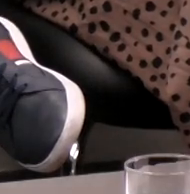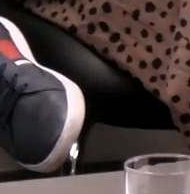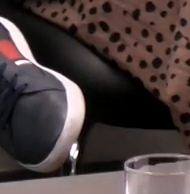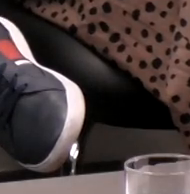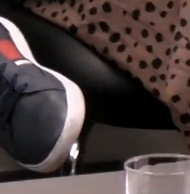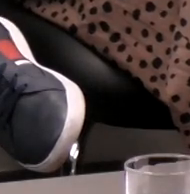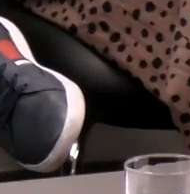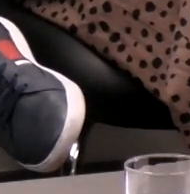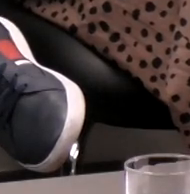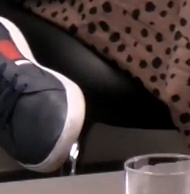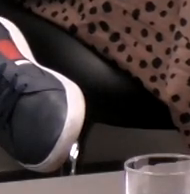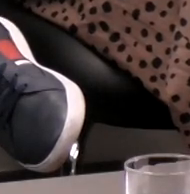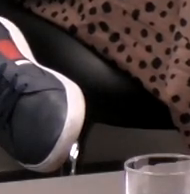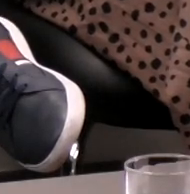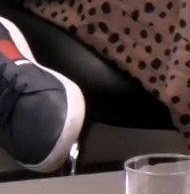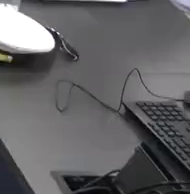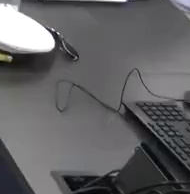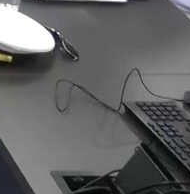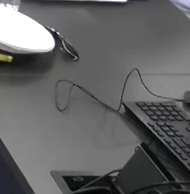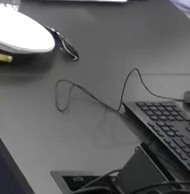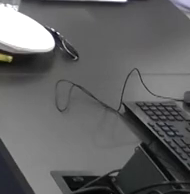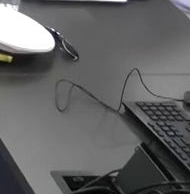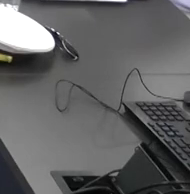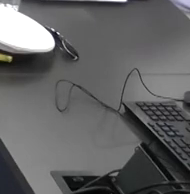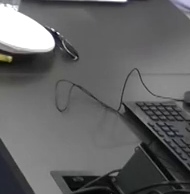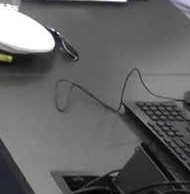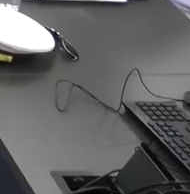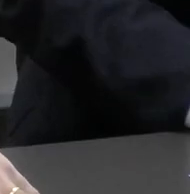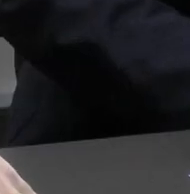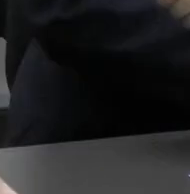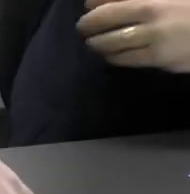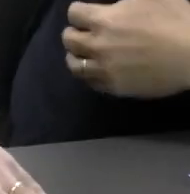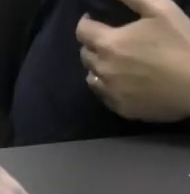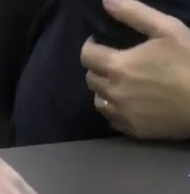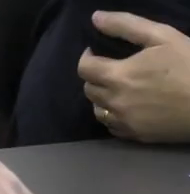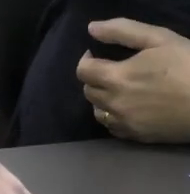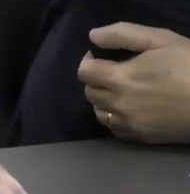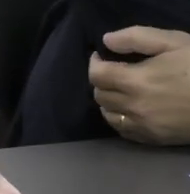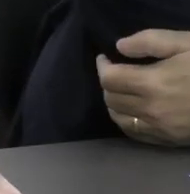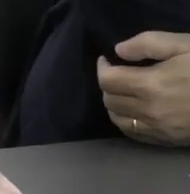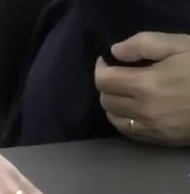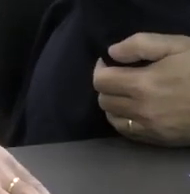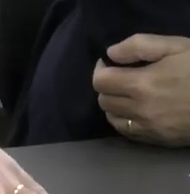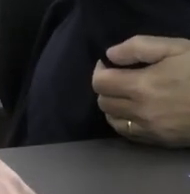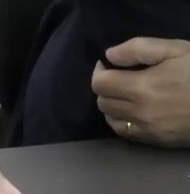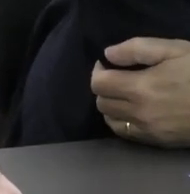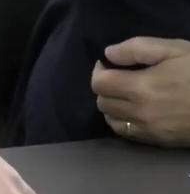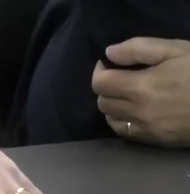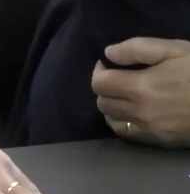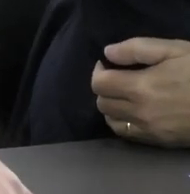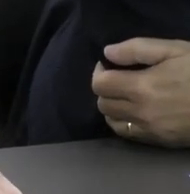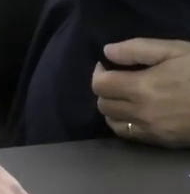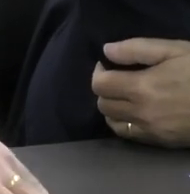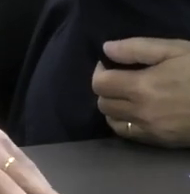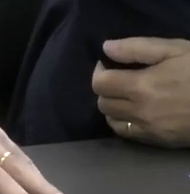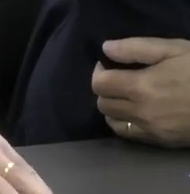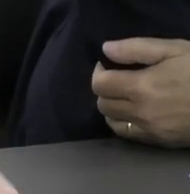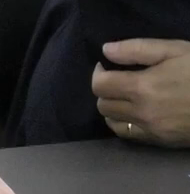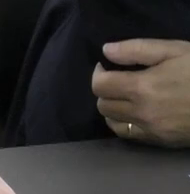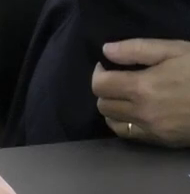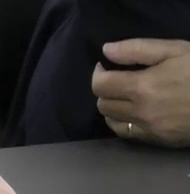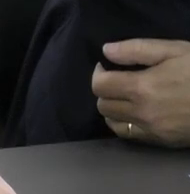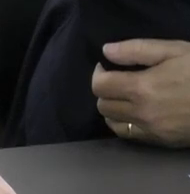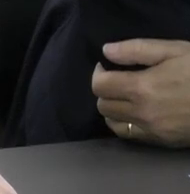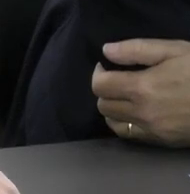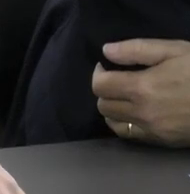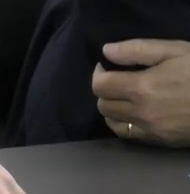direito internacional. Mas então, no entendimento de vocês, não há como o Tribunal Marítimo, na sua jurisdição, avaliar conduta